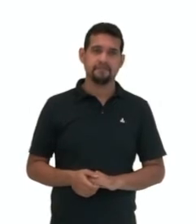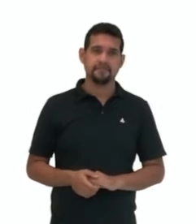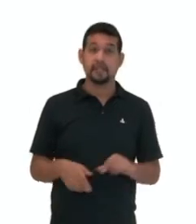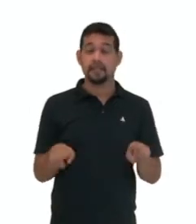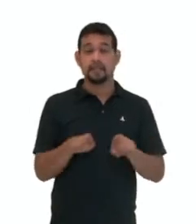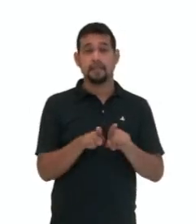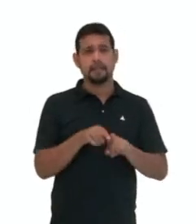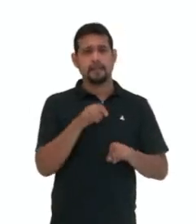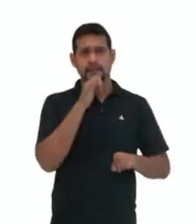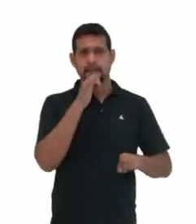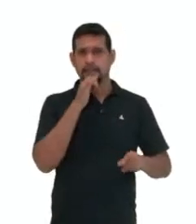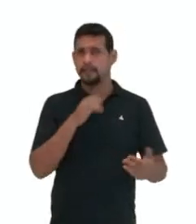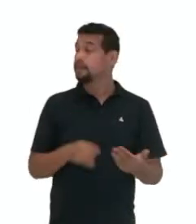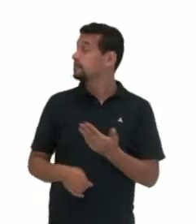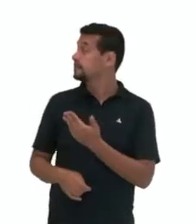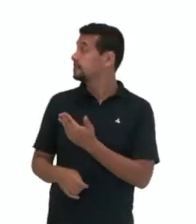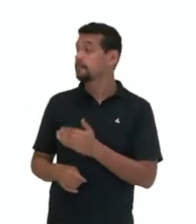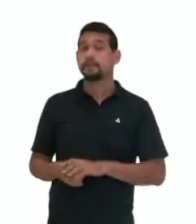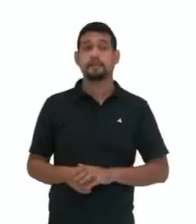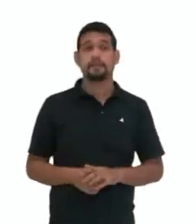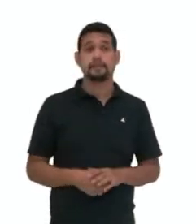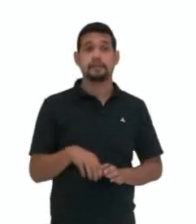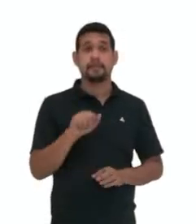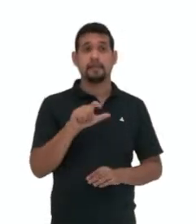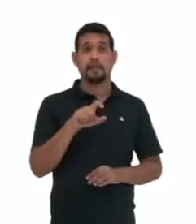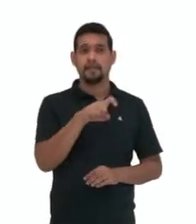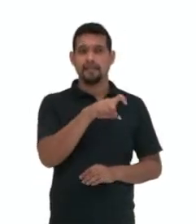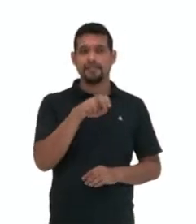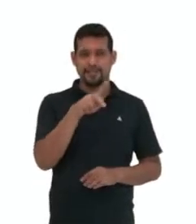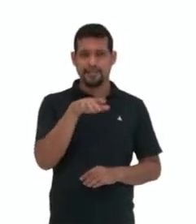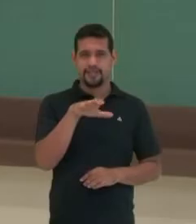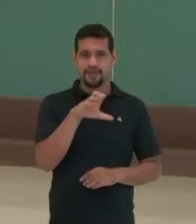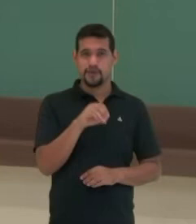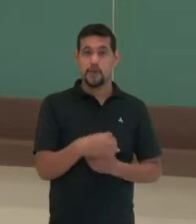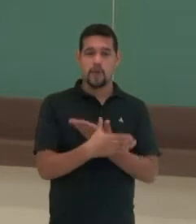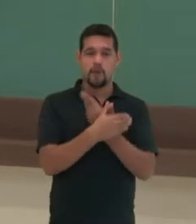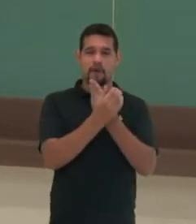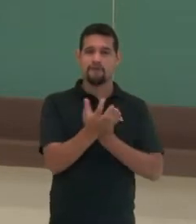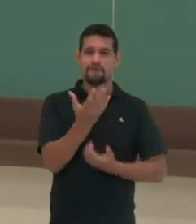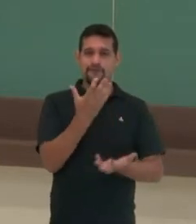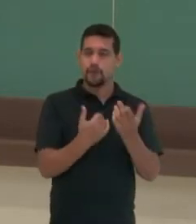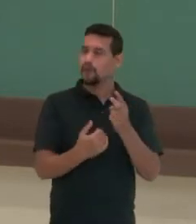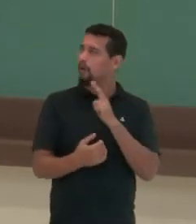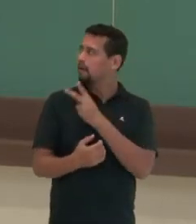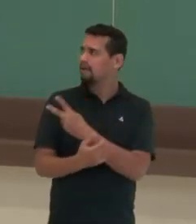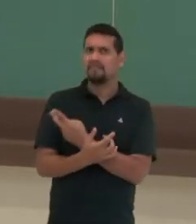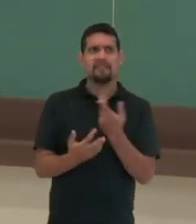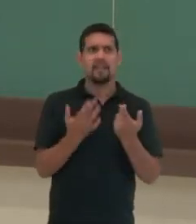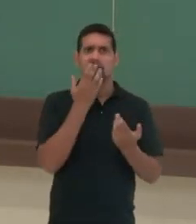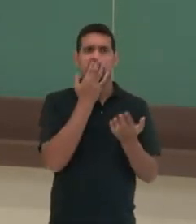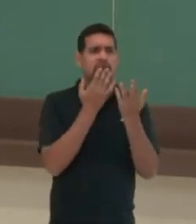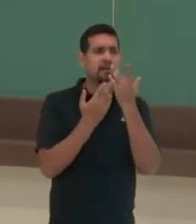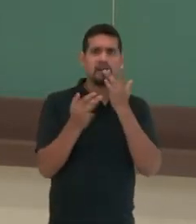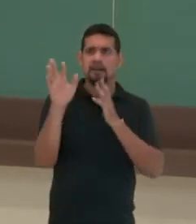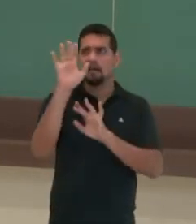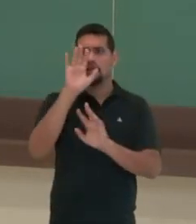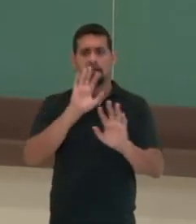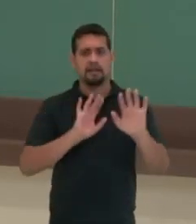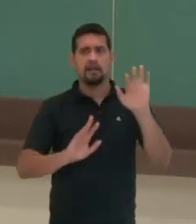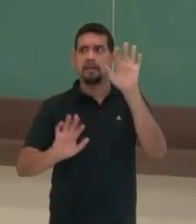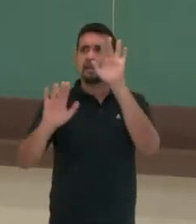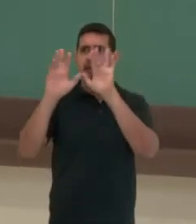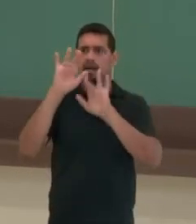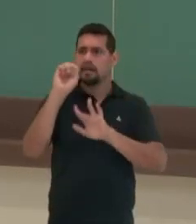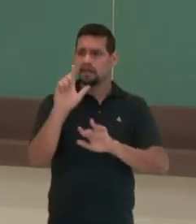Outro exemplo aqui, né? Alexandrina e o Pássaro de Fogo. Então, olha só também, olha quantas matrizes diferentes precisou, né? Então,